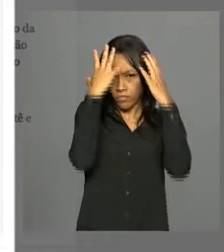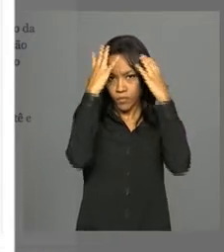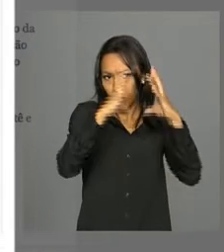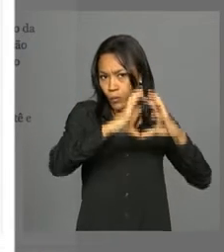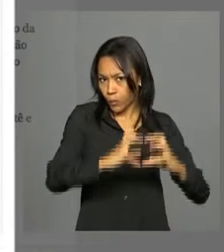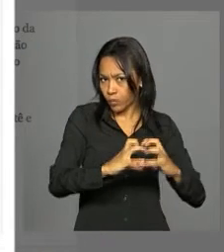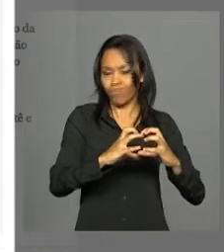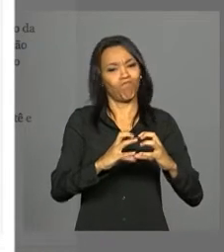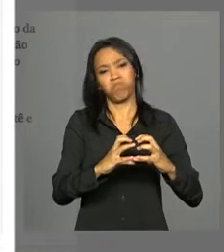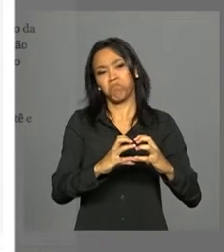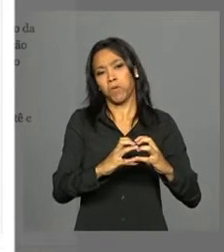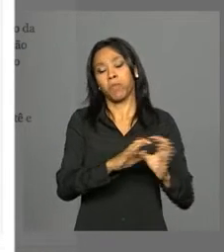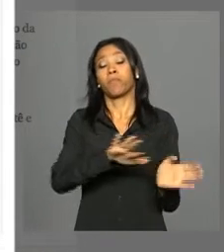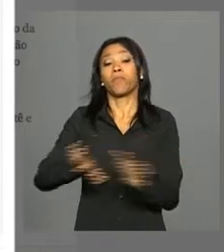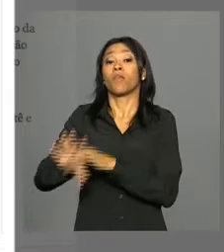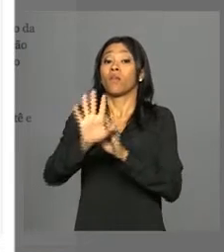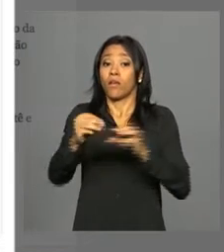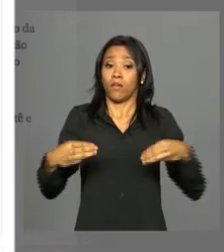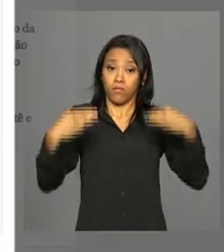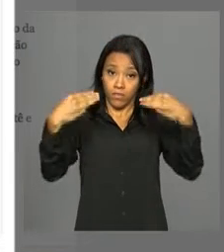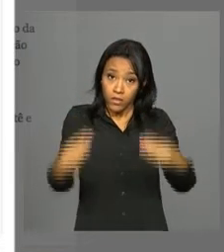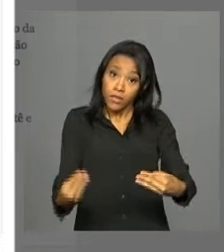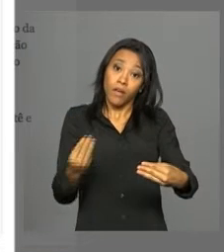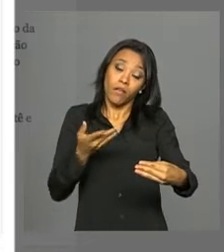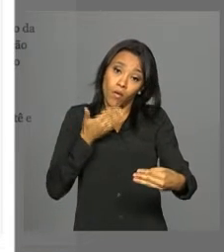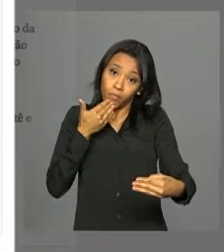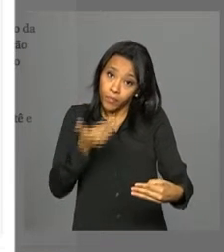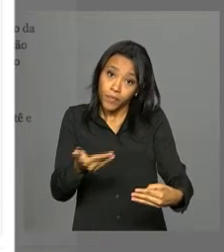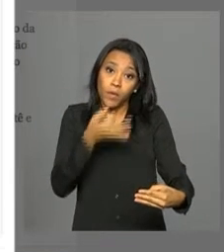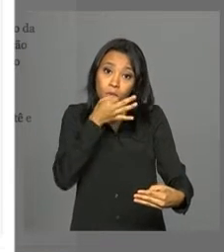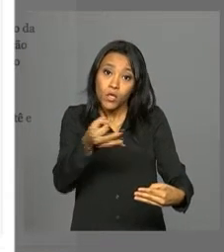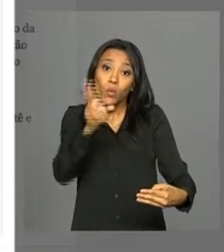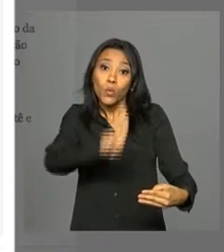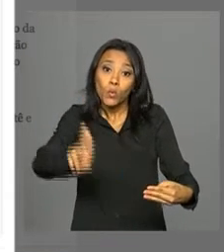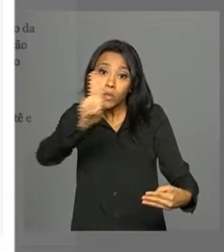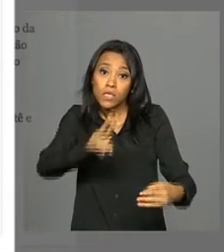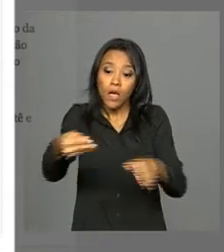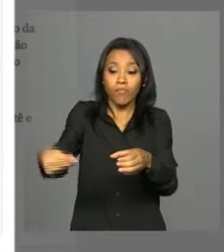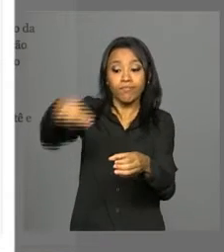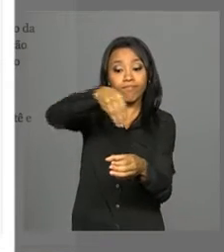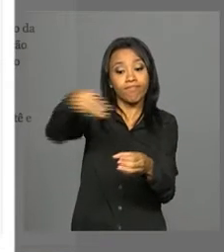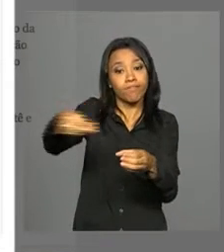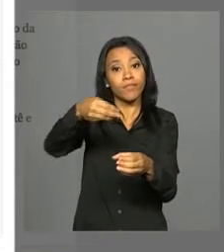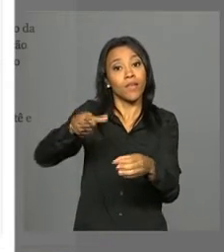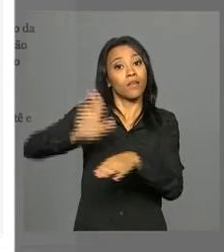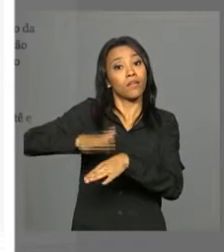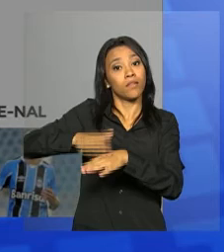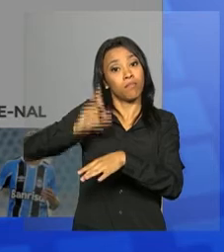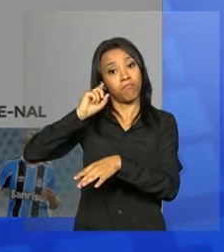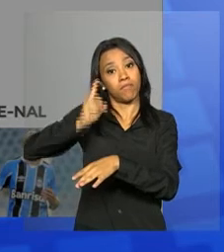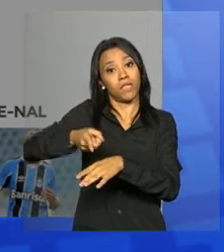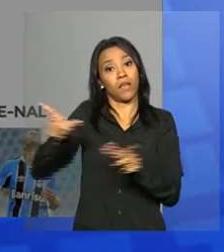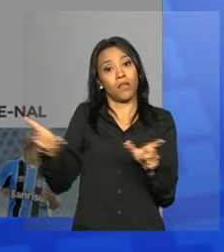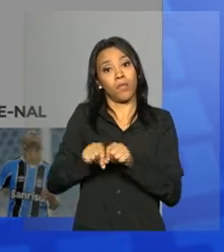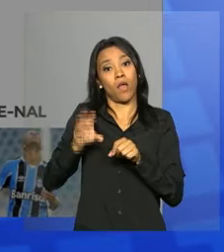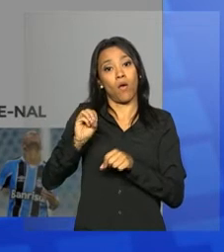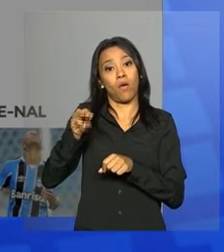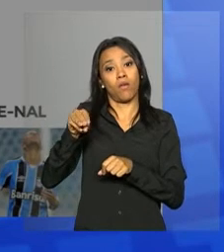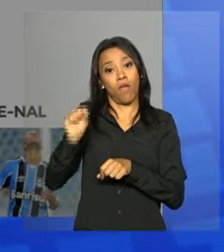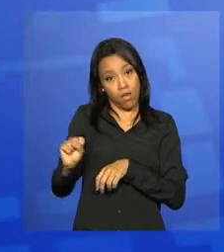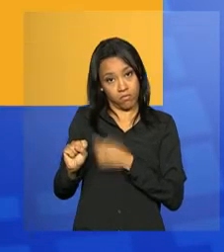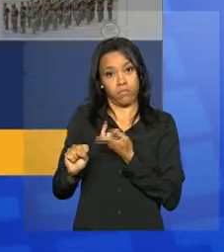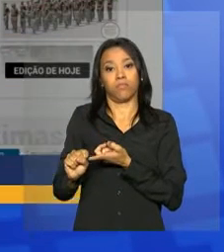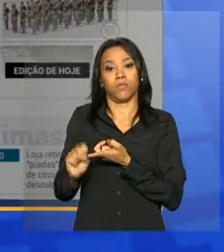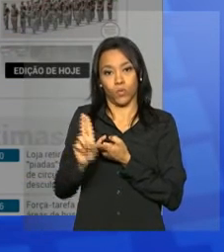ministério esclareceu também que somente sugere o uso de larvicidas recomendados pela organização mundial da saúde o dia nacional de